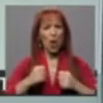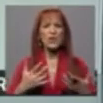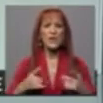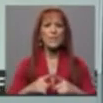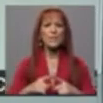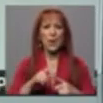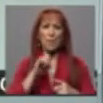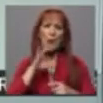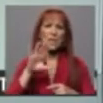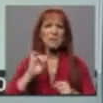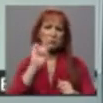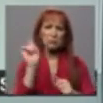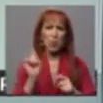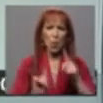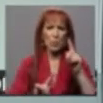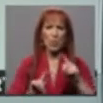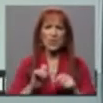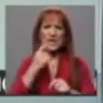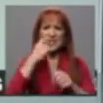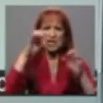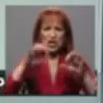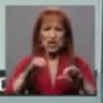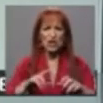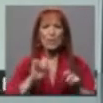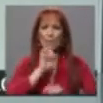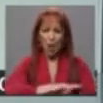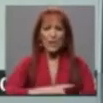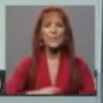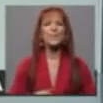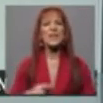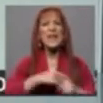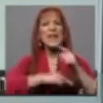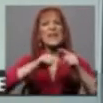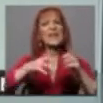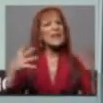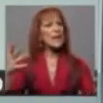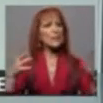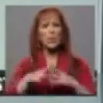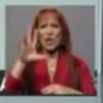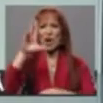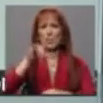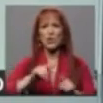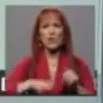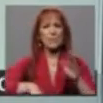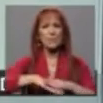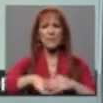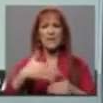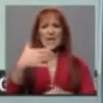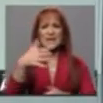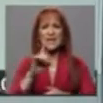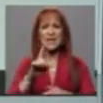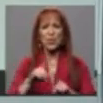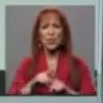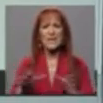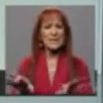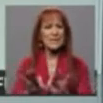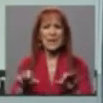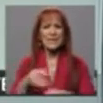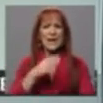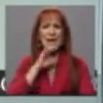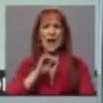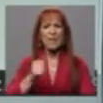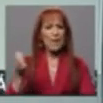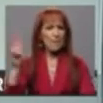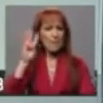e podem ser acompanhados de granizo e trovoada. Quanto a temperaturas, Lisboa com uma máxima de 16 graus, assim como Évora